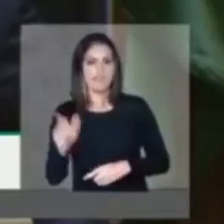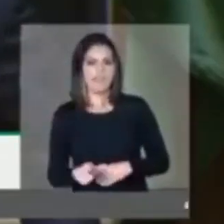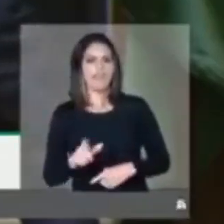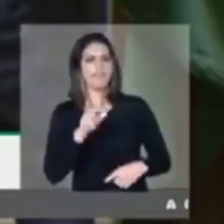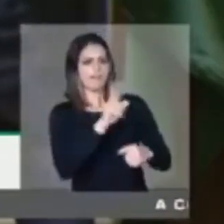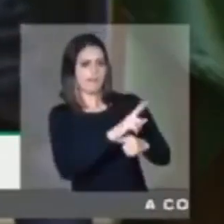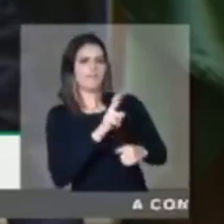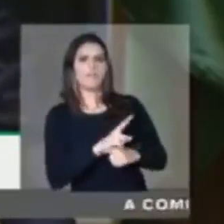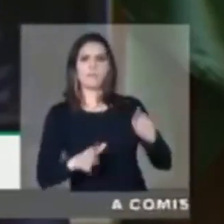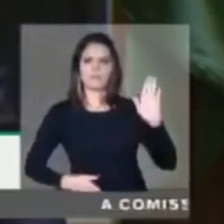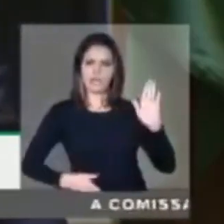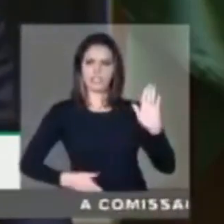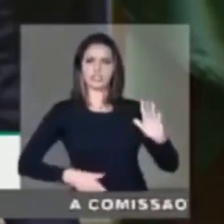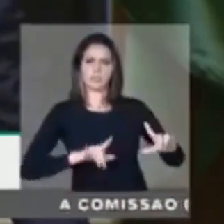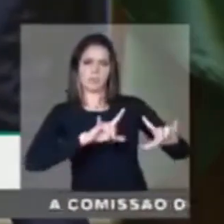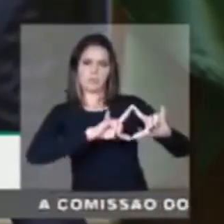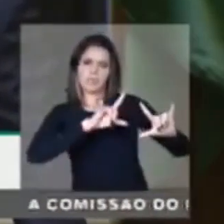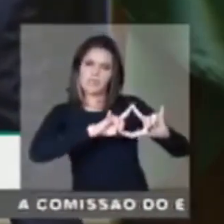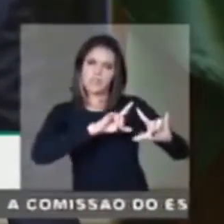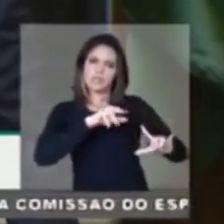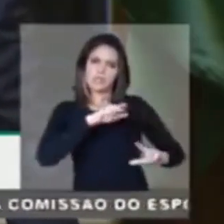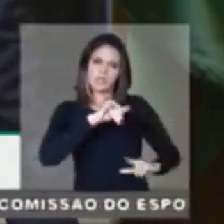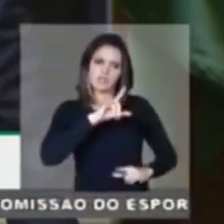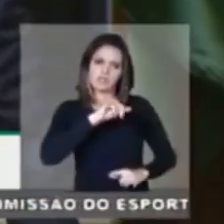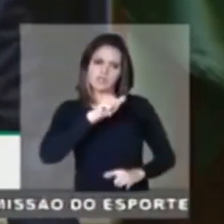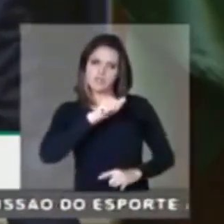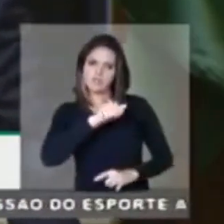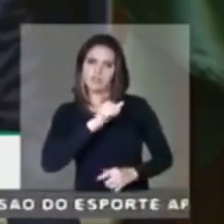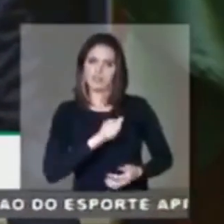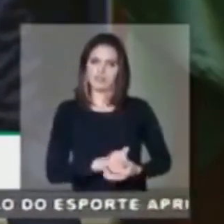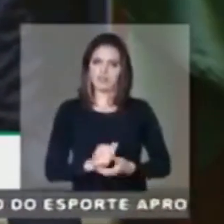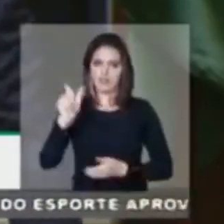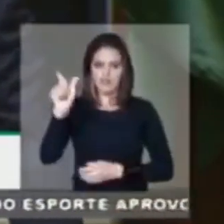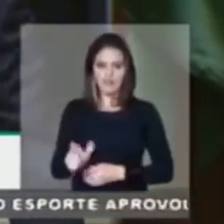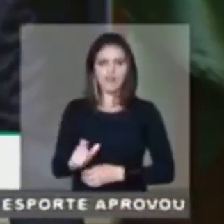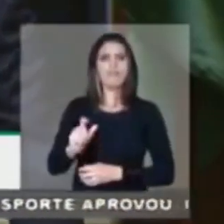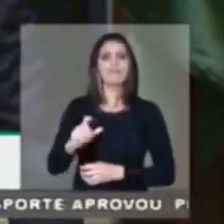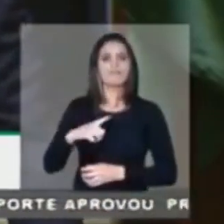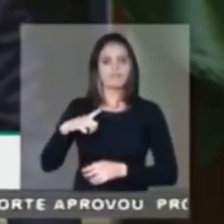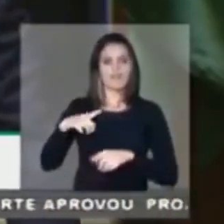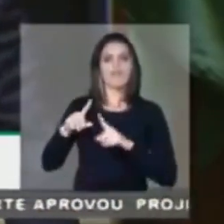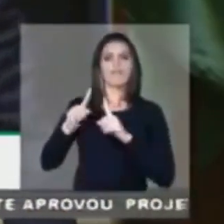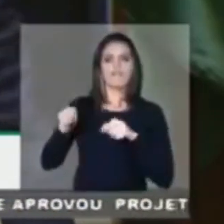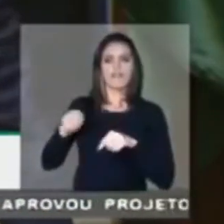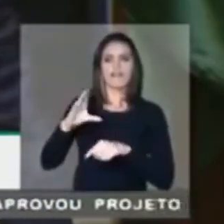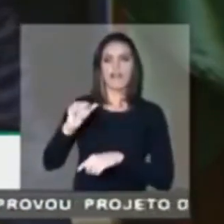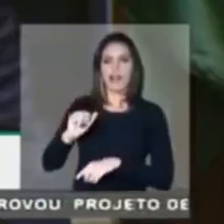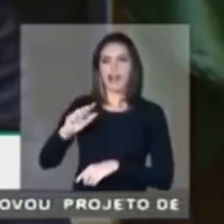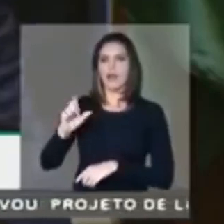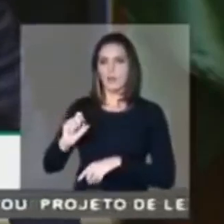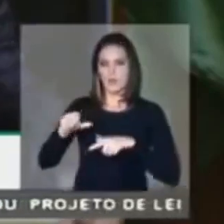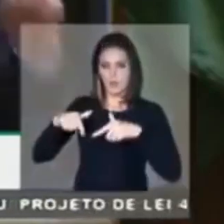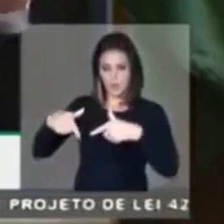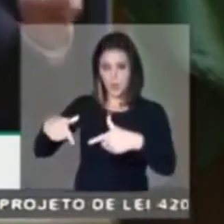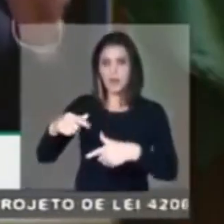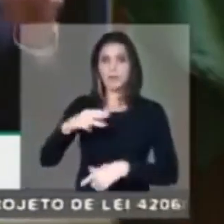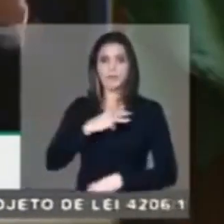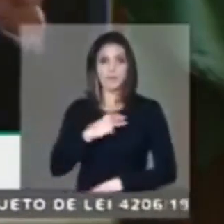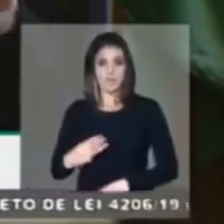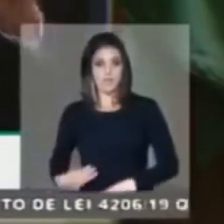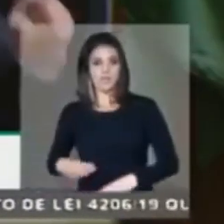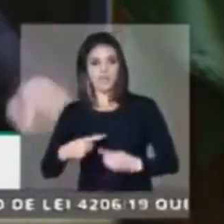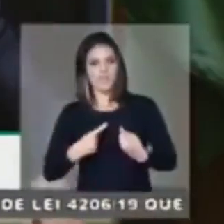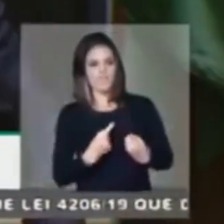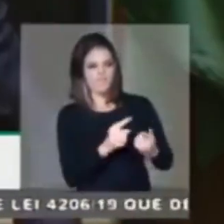bandidos que se utiliza do cargo para perseguir adversários políticos, para